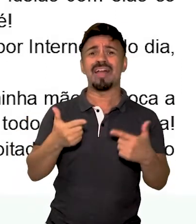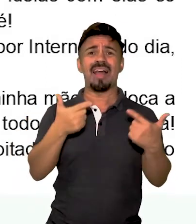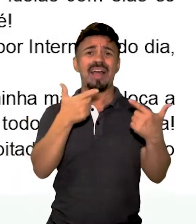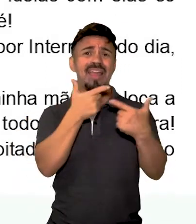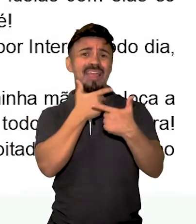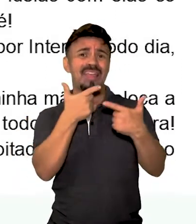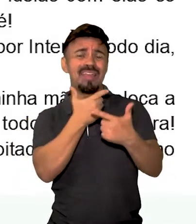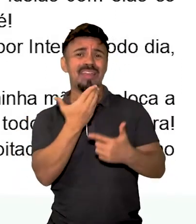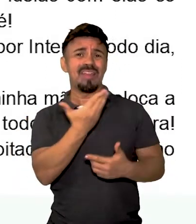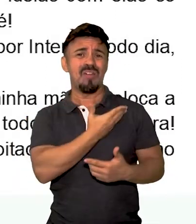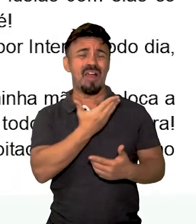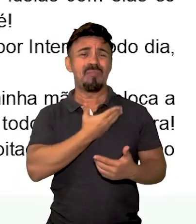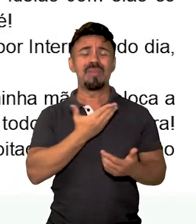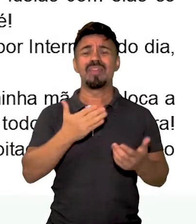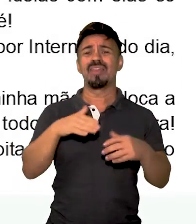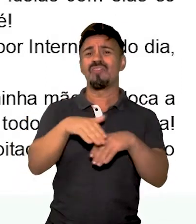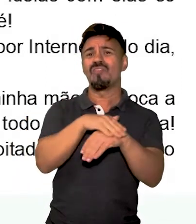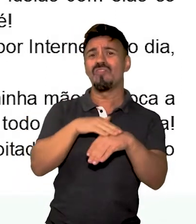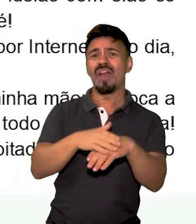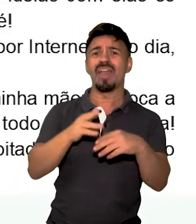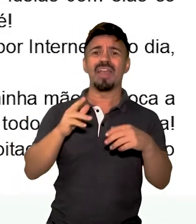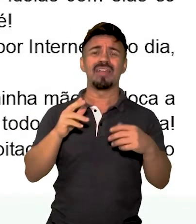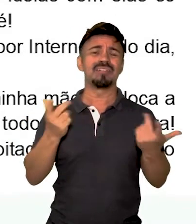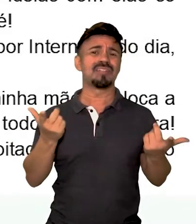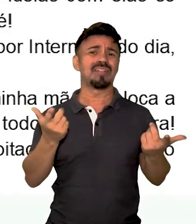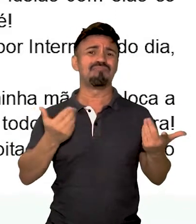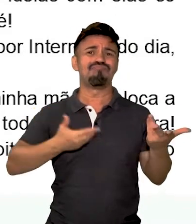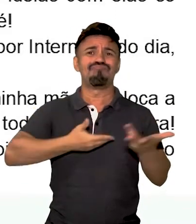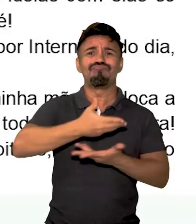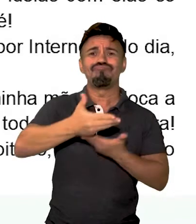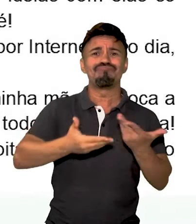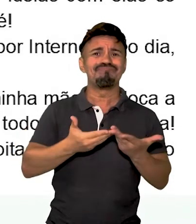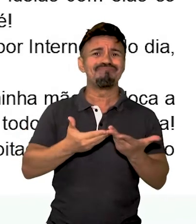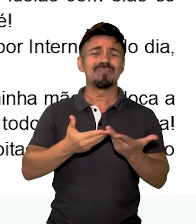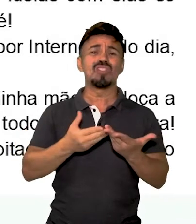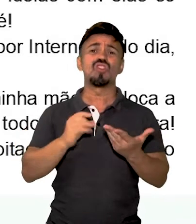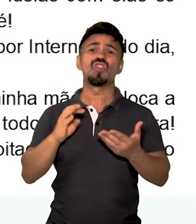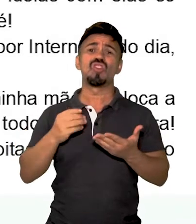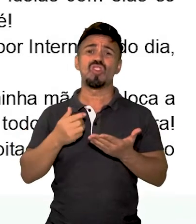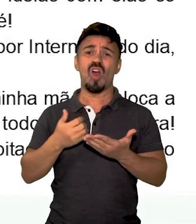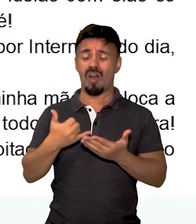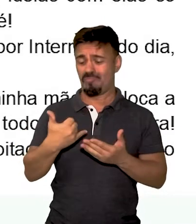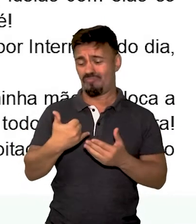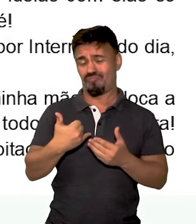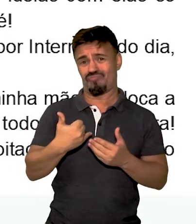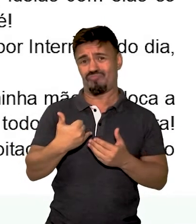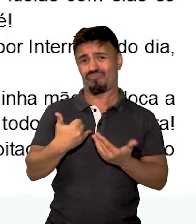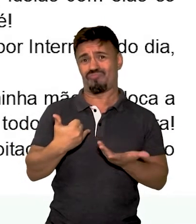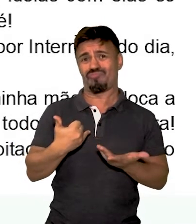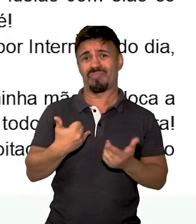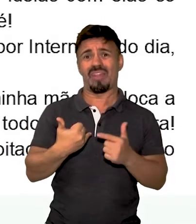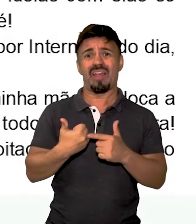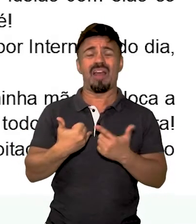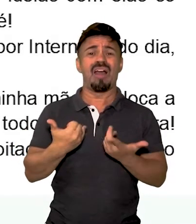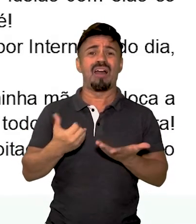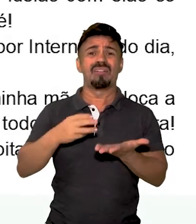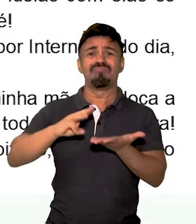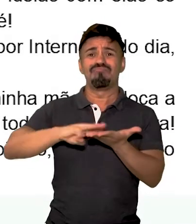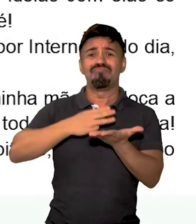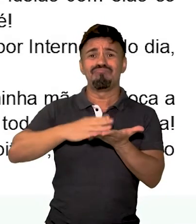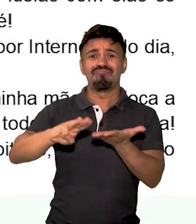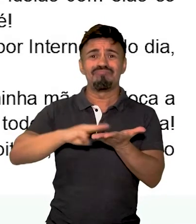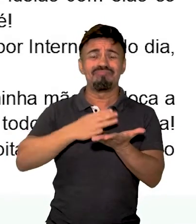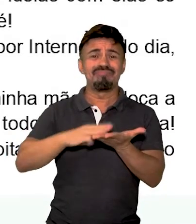turminha. Trocar ideias com elas só pelo celular. Quem diria que eu ia me cansar de falar